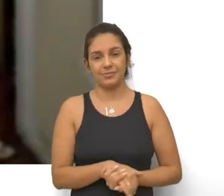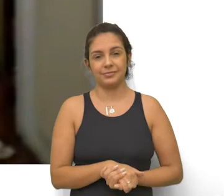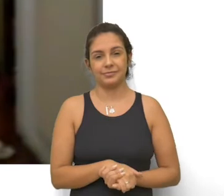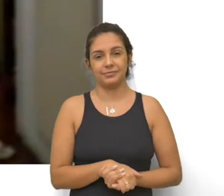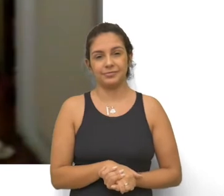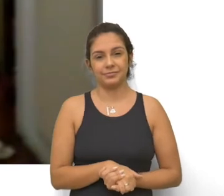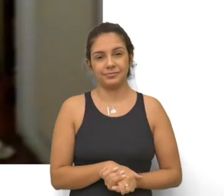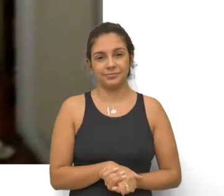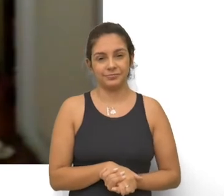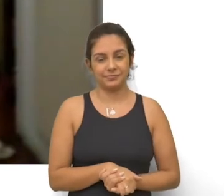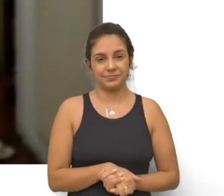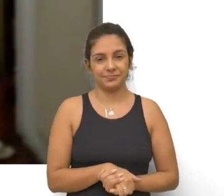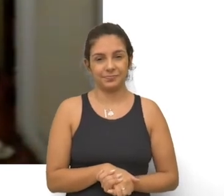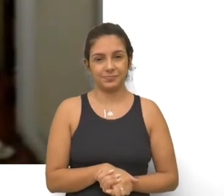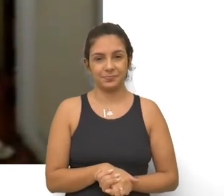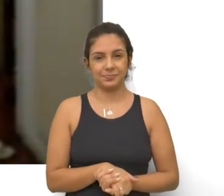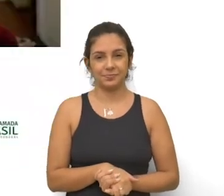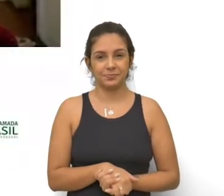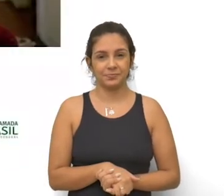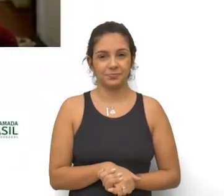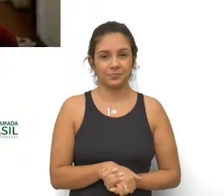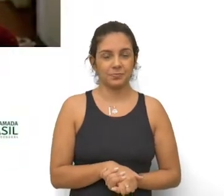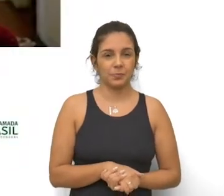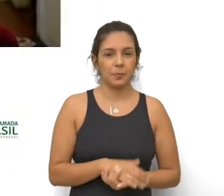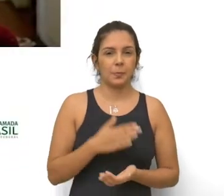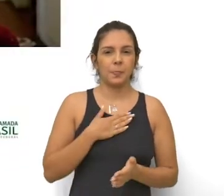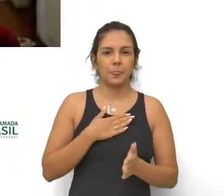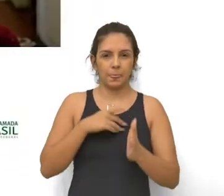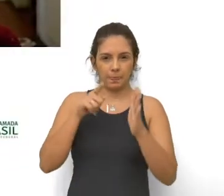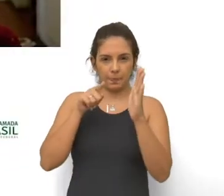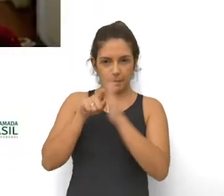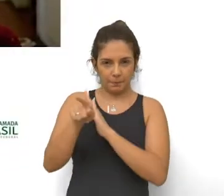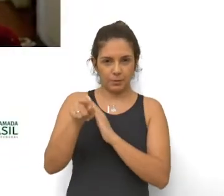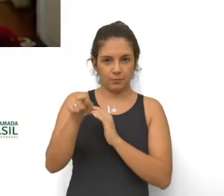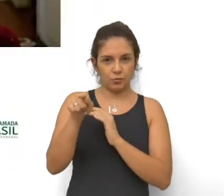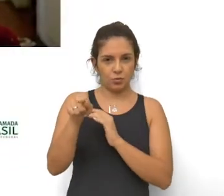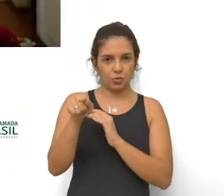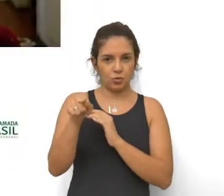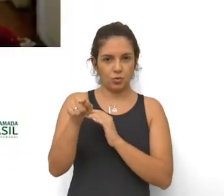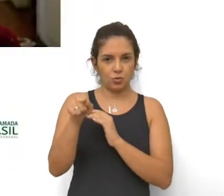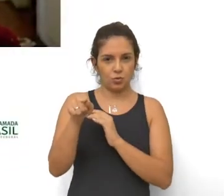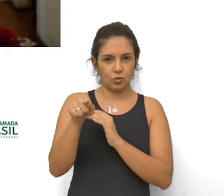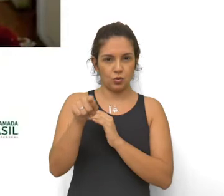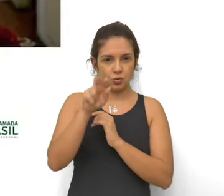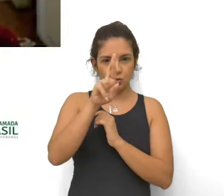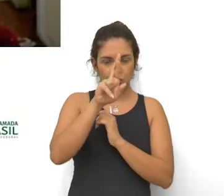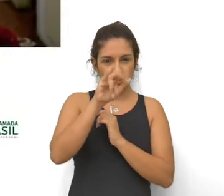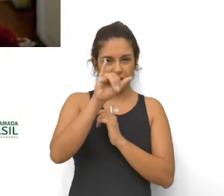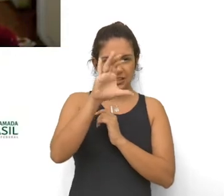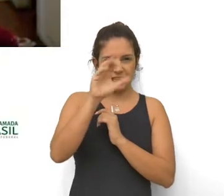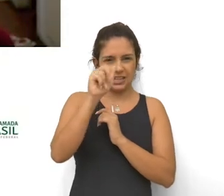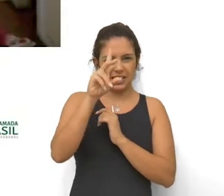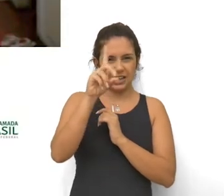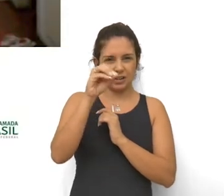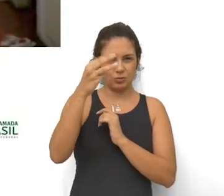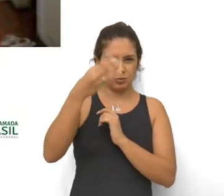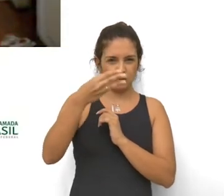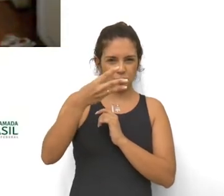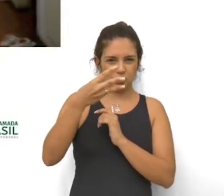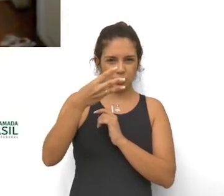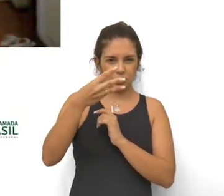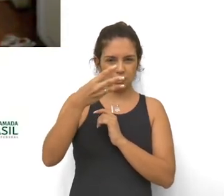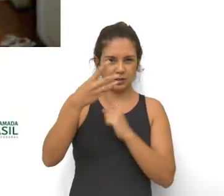esse ponto de infelicidade. E você associa aqui no Ricardo III a questão